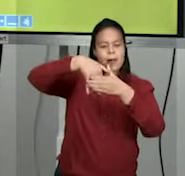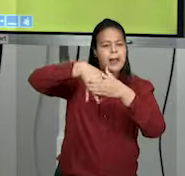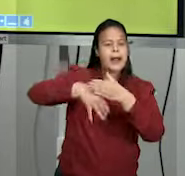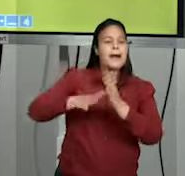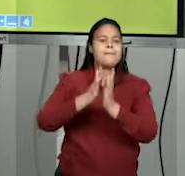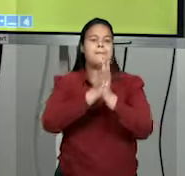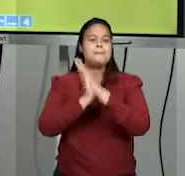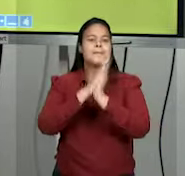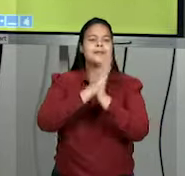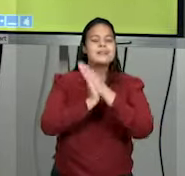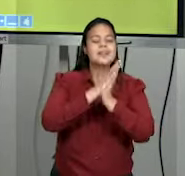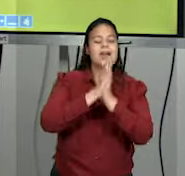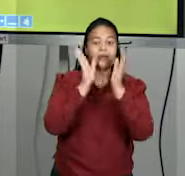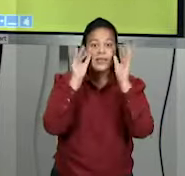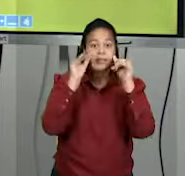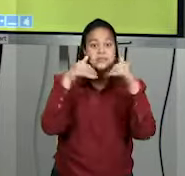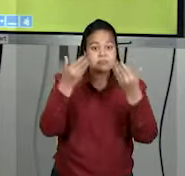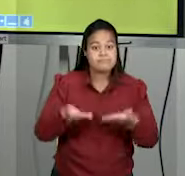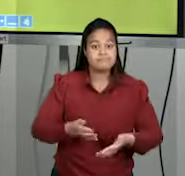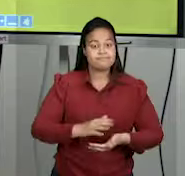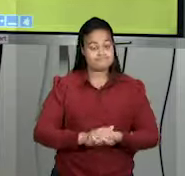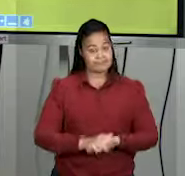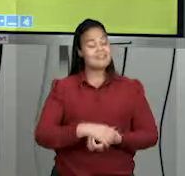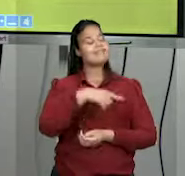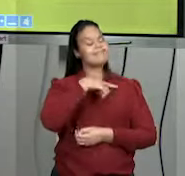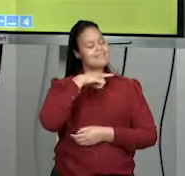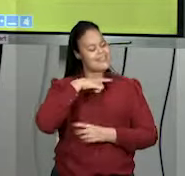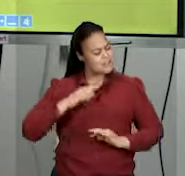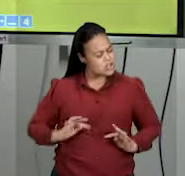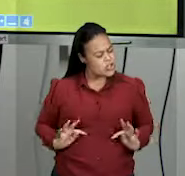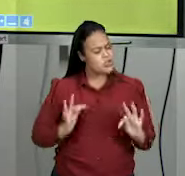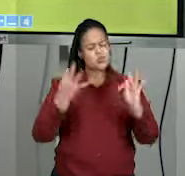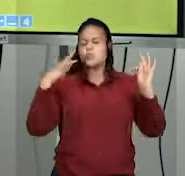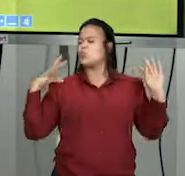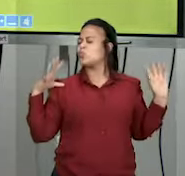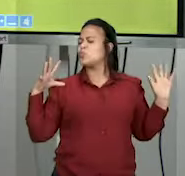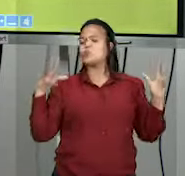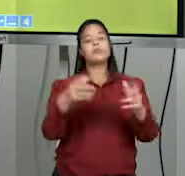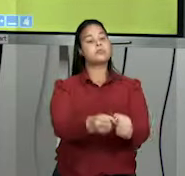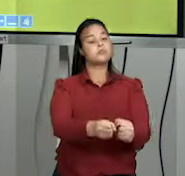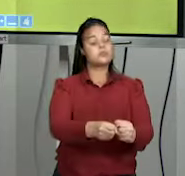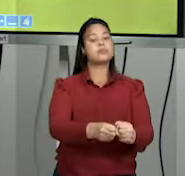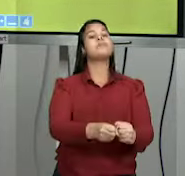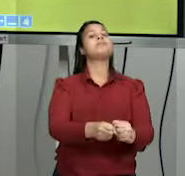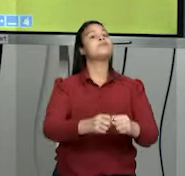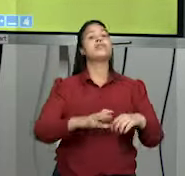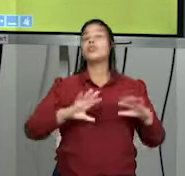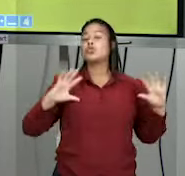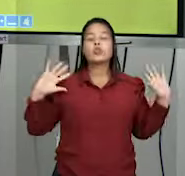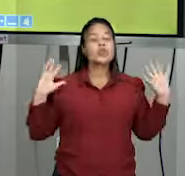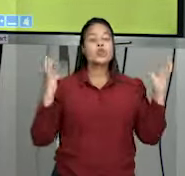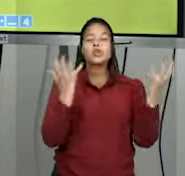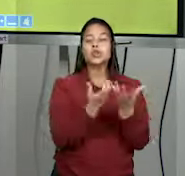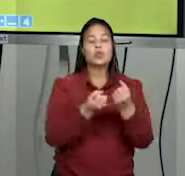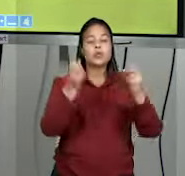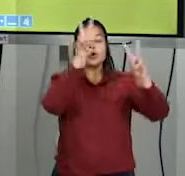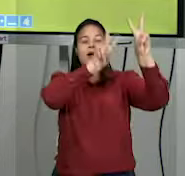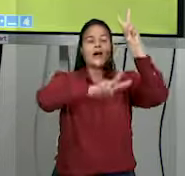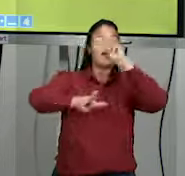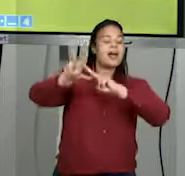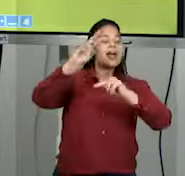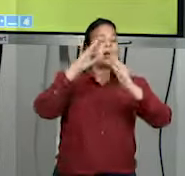só, que interessante. Então, nós temos tecnologia em toda parte, para todos os lados que você olhar aí na